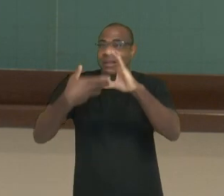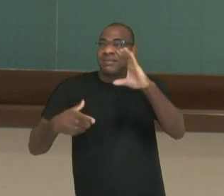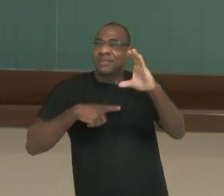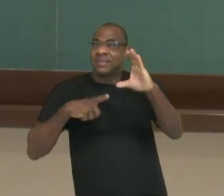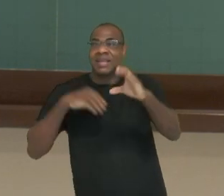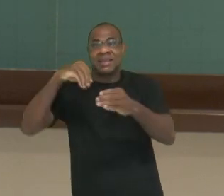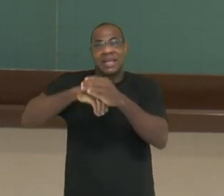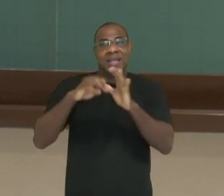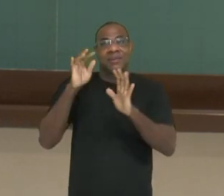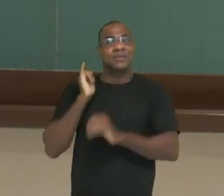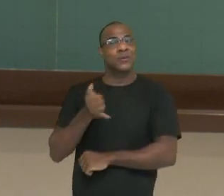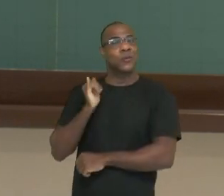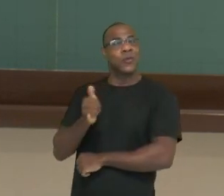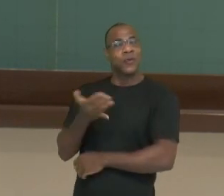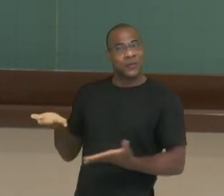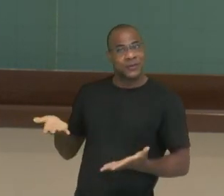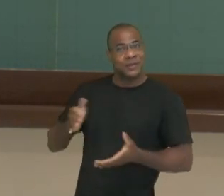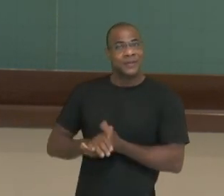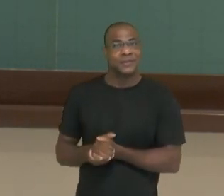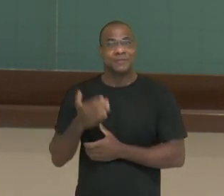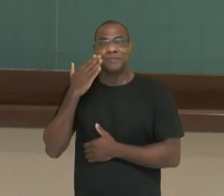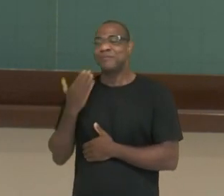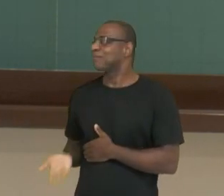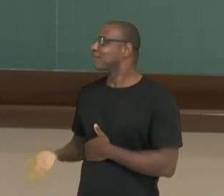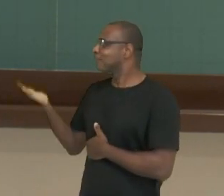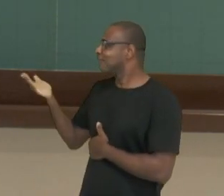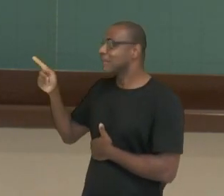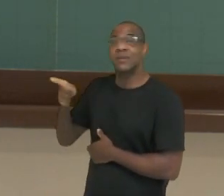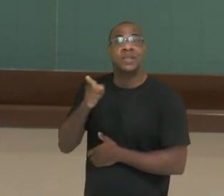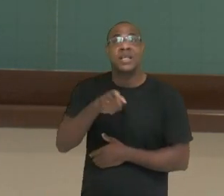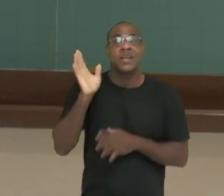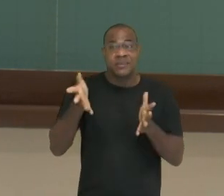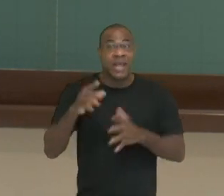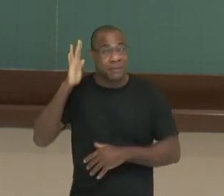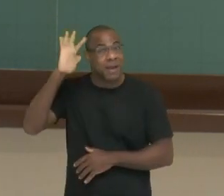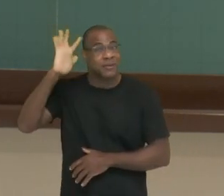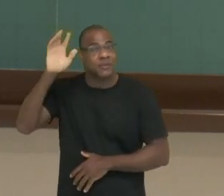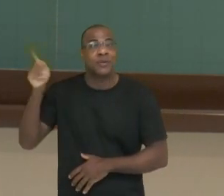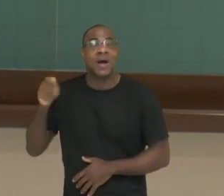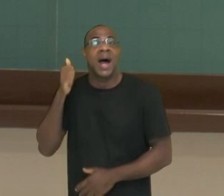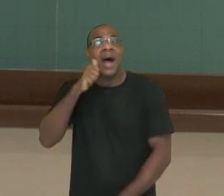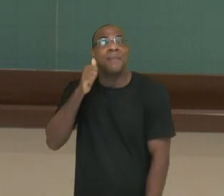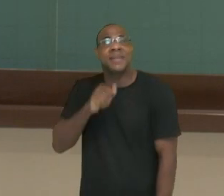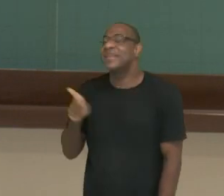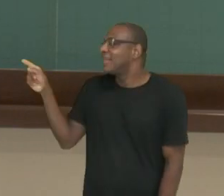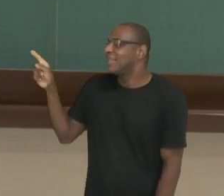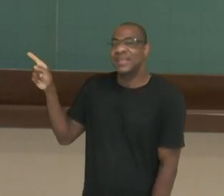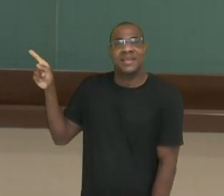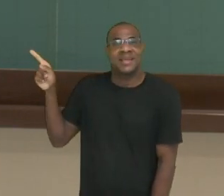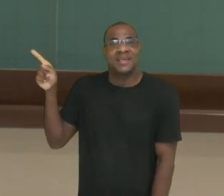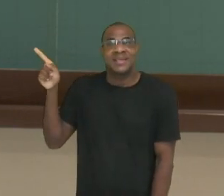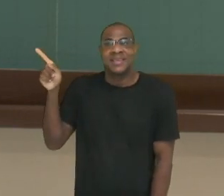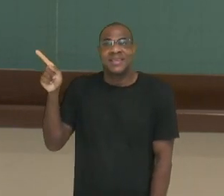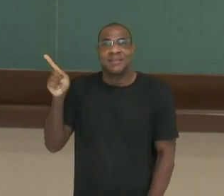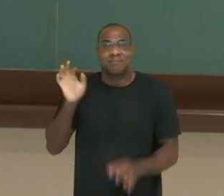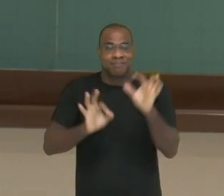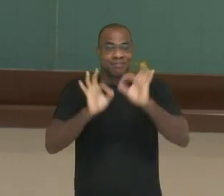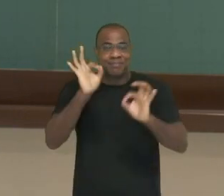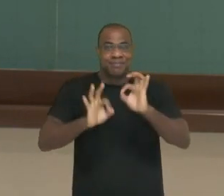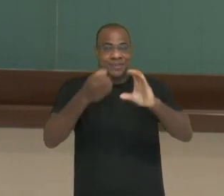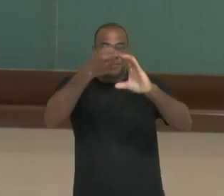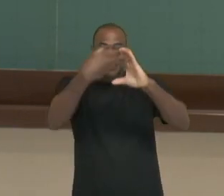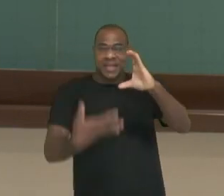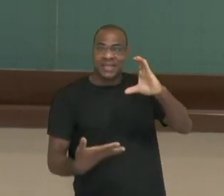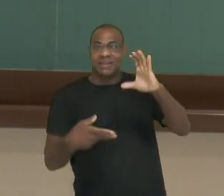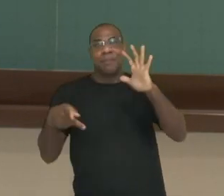a singularidade do enredo, né? Você já imaginou a menina na descrição, já consegue